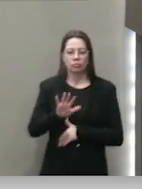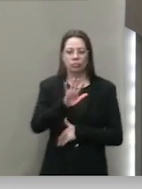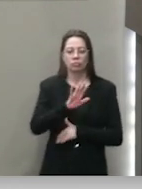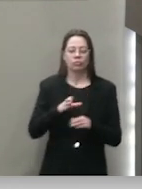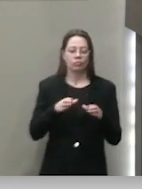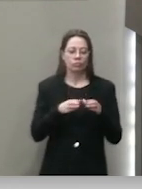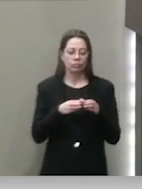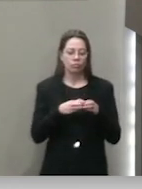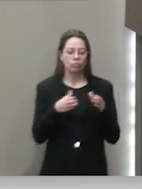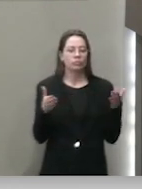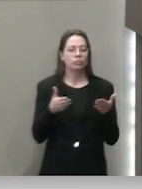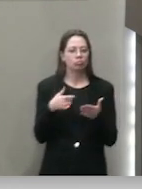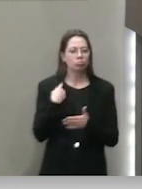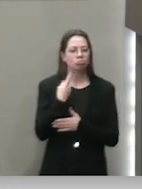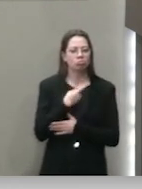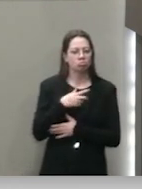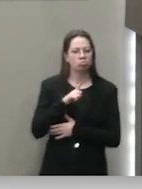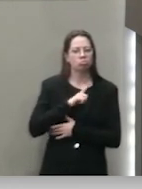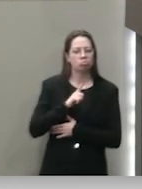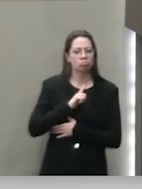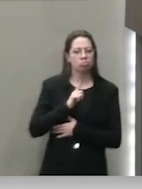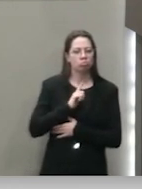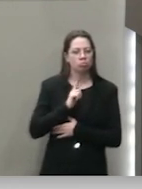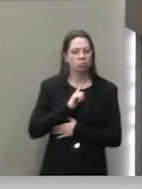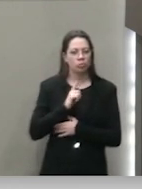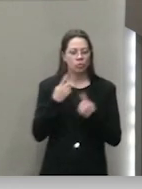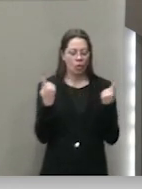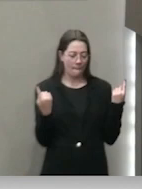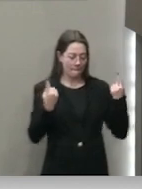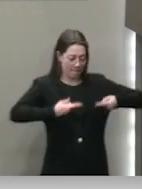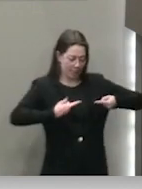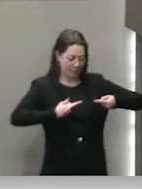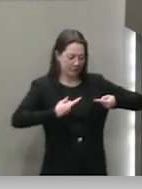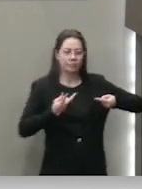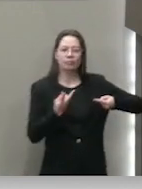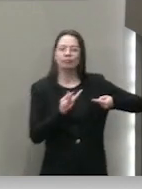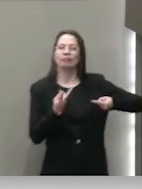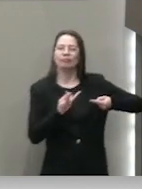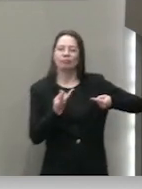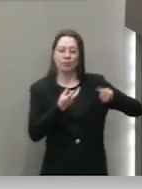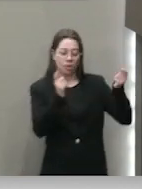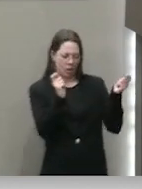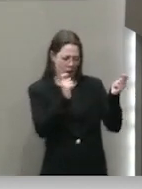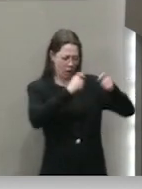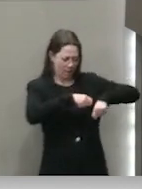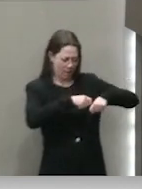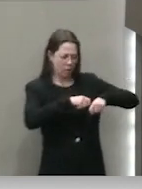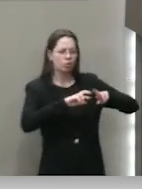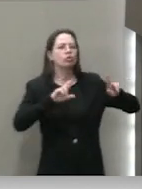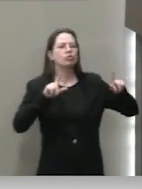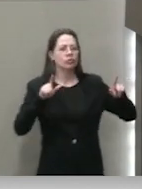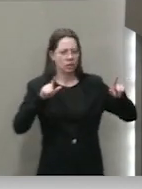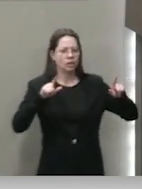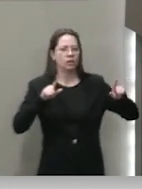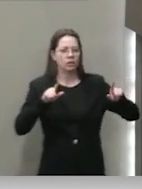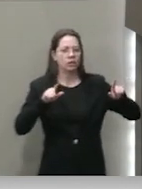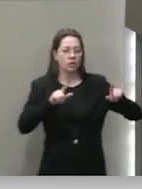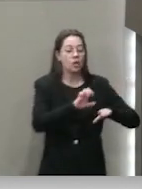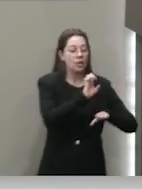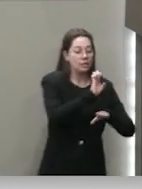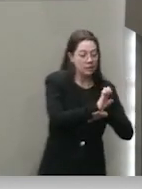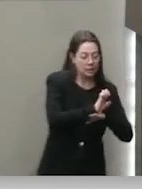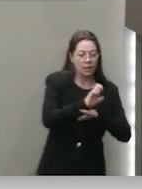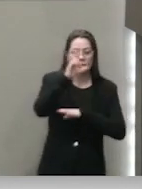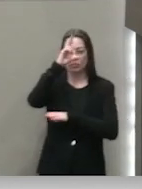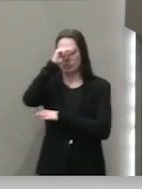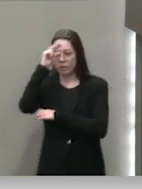categoria. Hoje nós temos quase que um empate técnico em condições diferentes com o estado do Rio